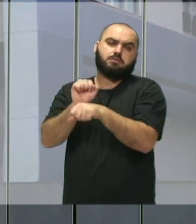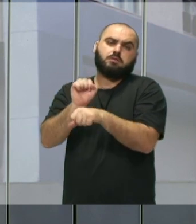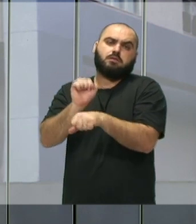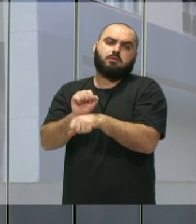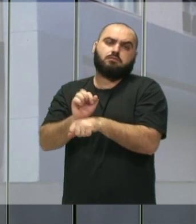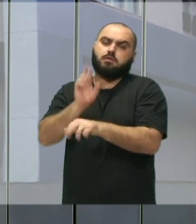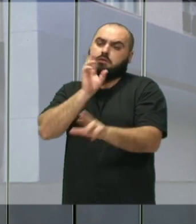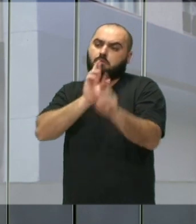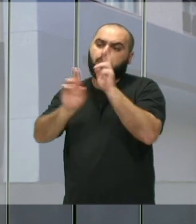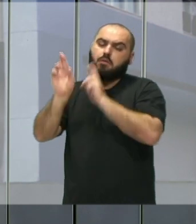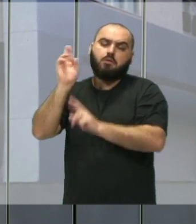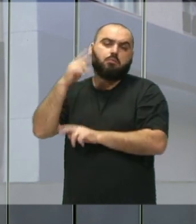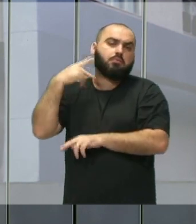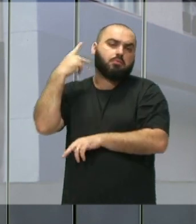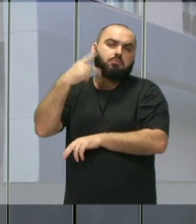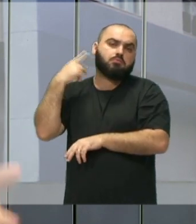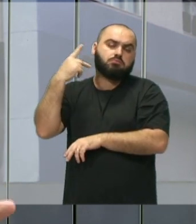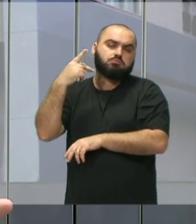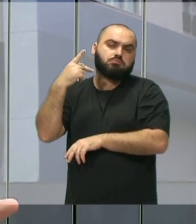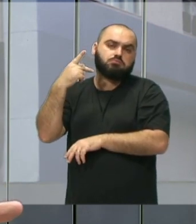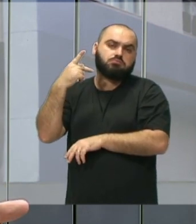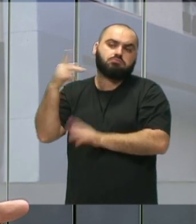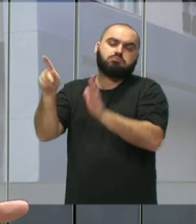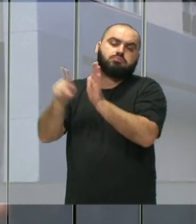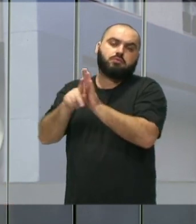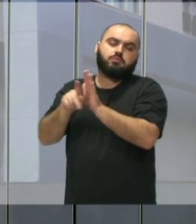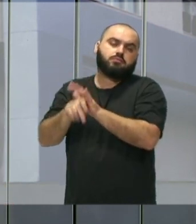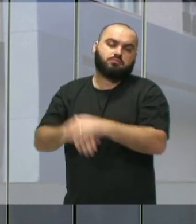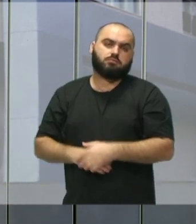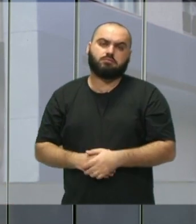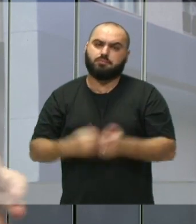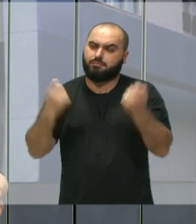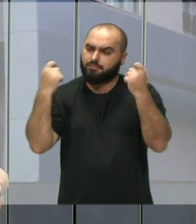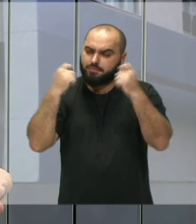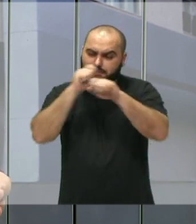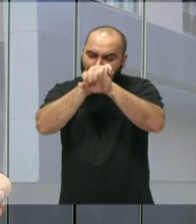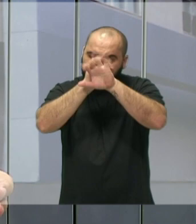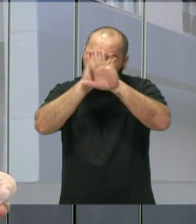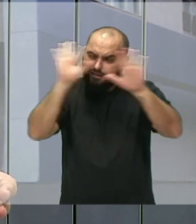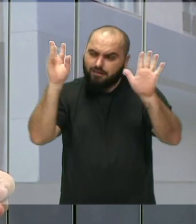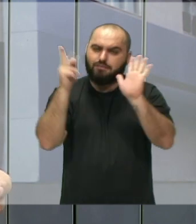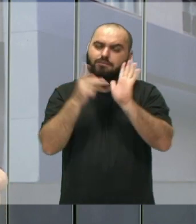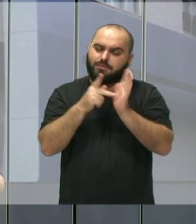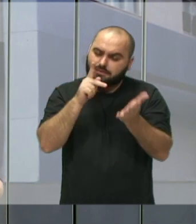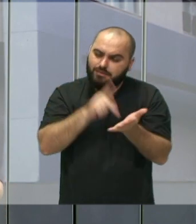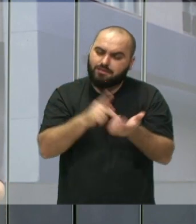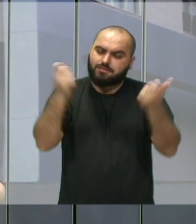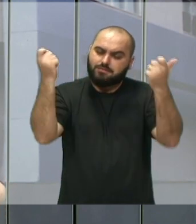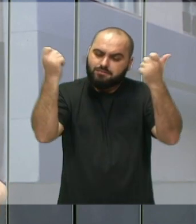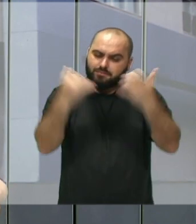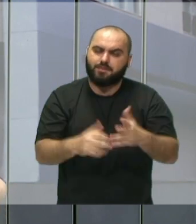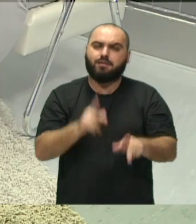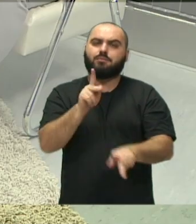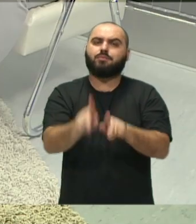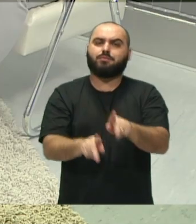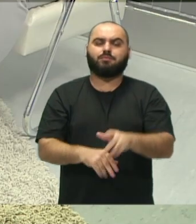algum resultado político oriundo daquela indicação. A gente precisa ser muito claro com a nossa população com o que